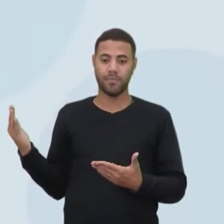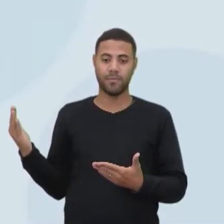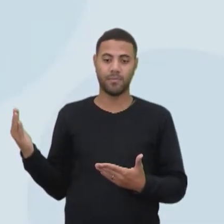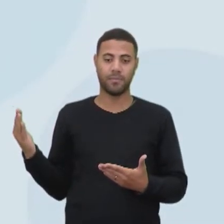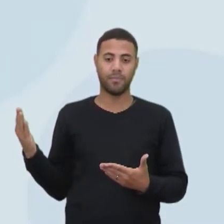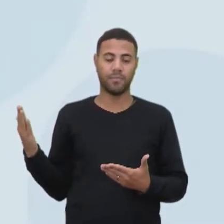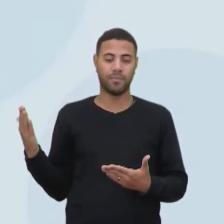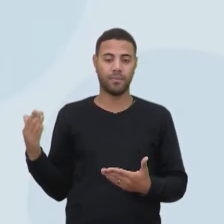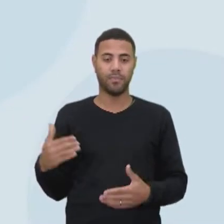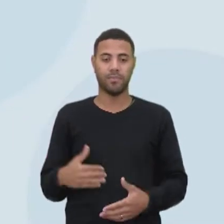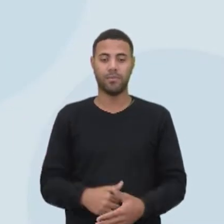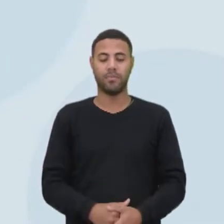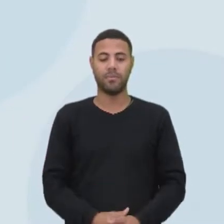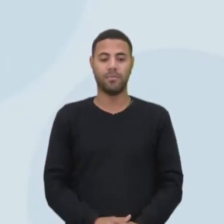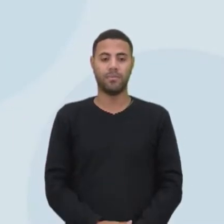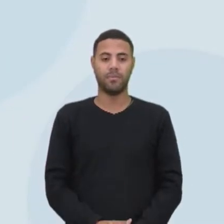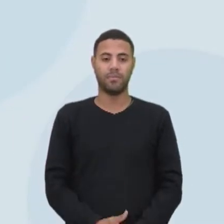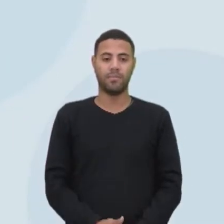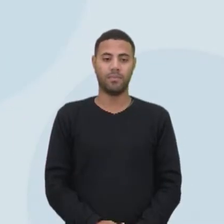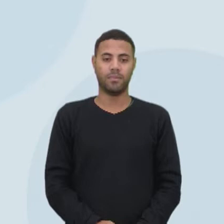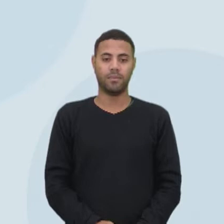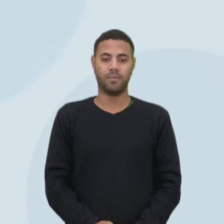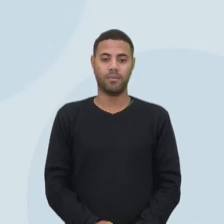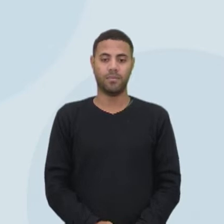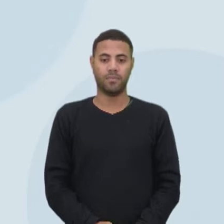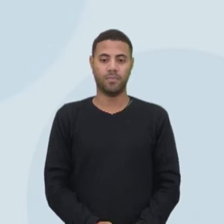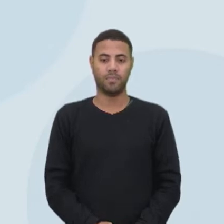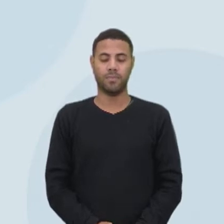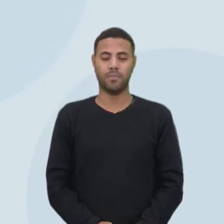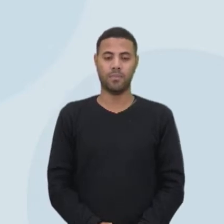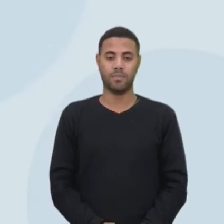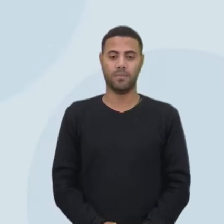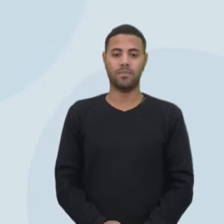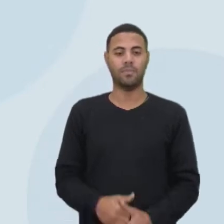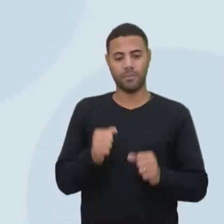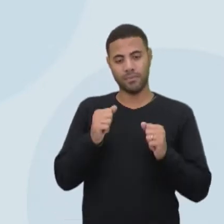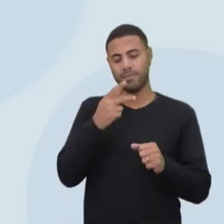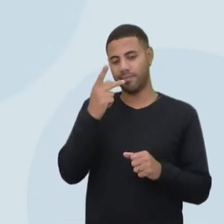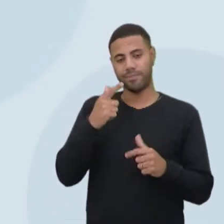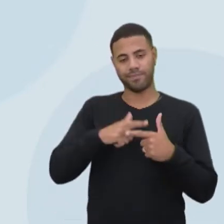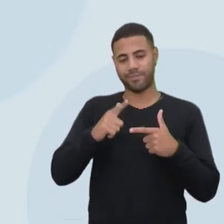Contextualizando aí, quando a tirinha pronta para o Enem, o que ele quer dizer? Falar? Pode falar, não tem problema não, pode falar.